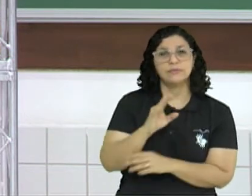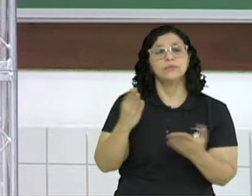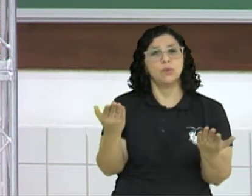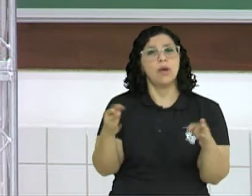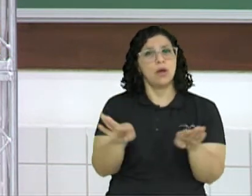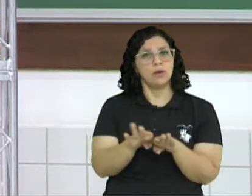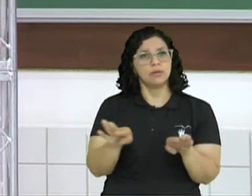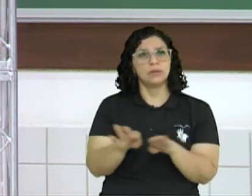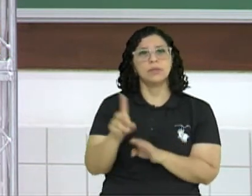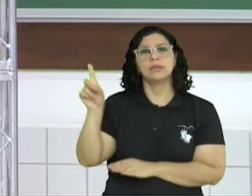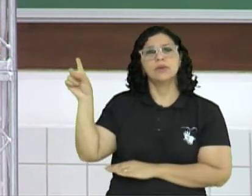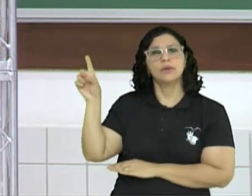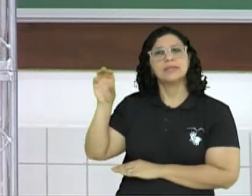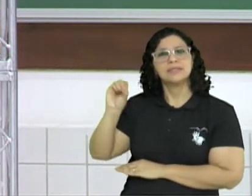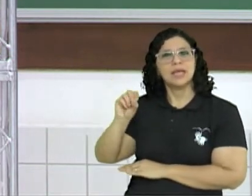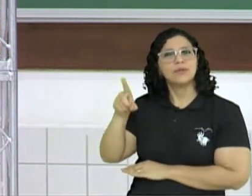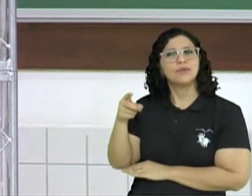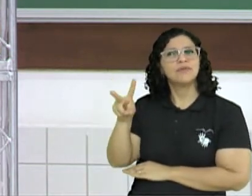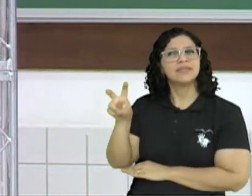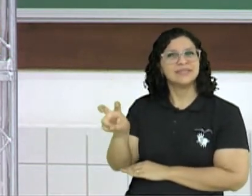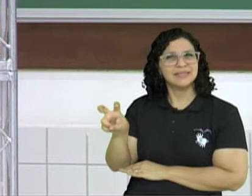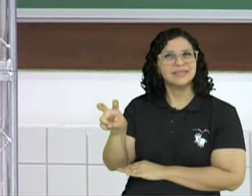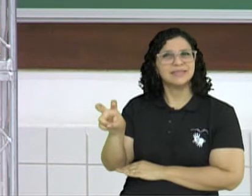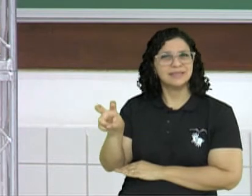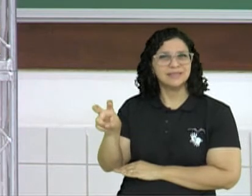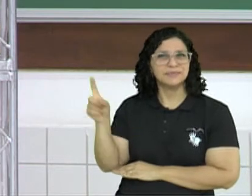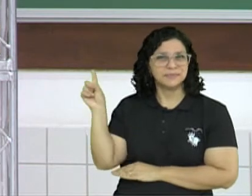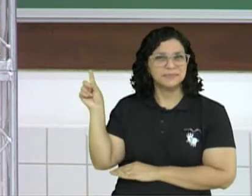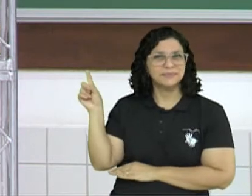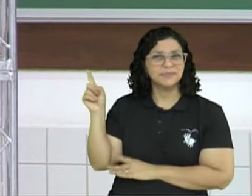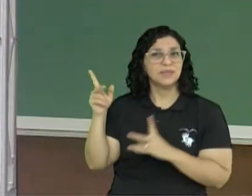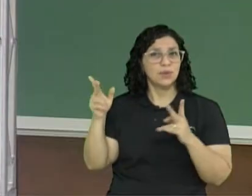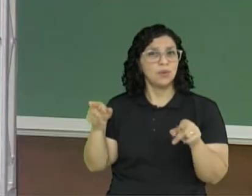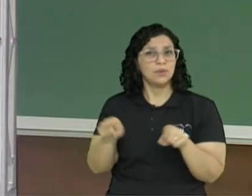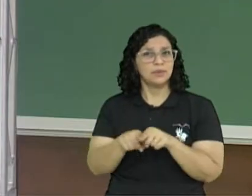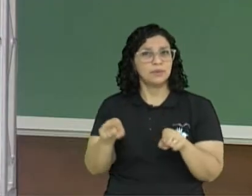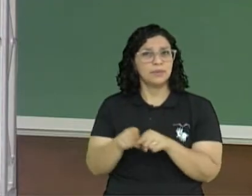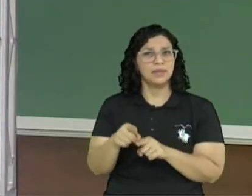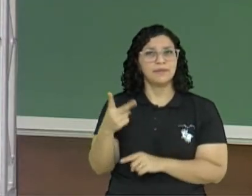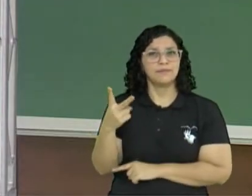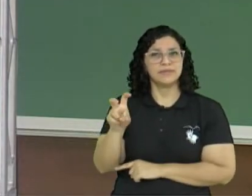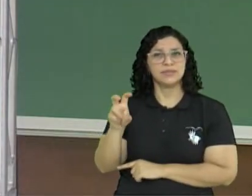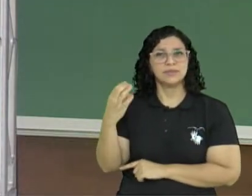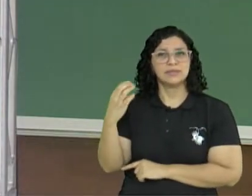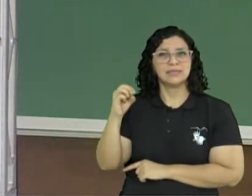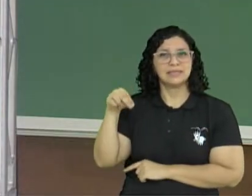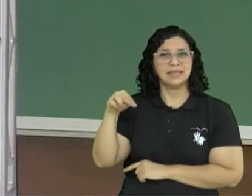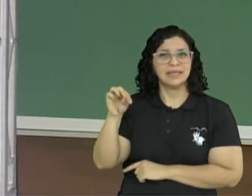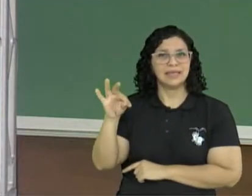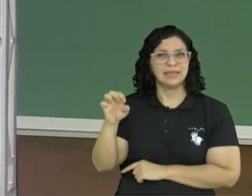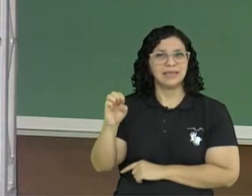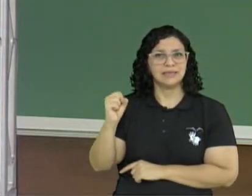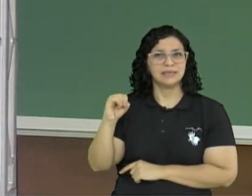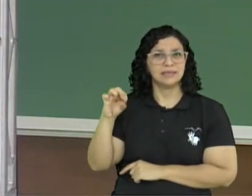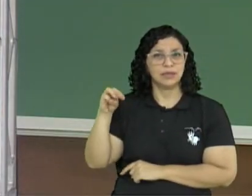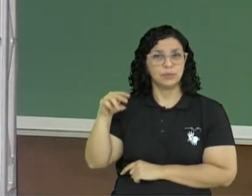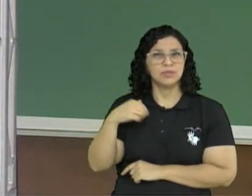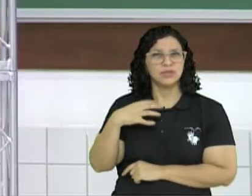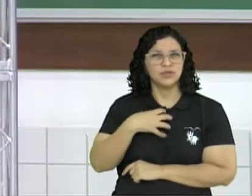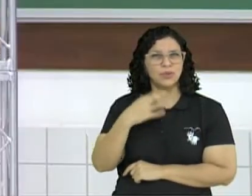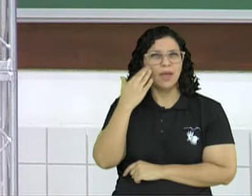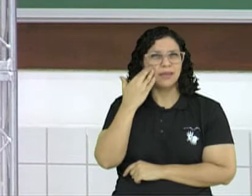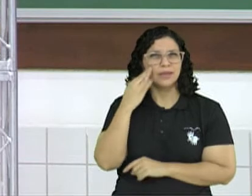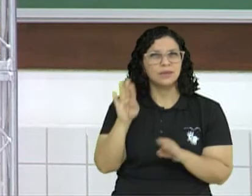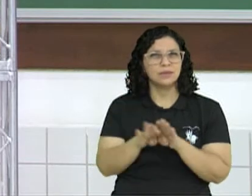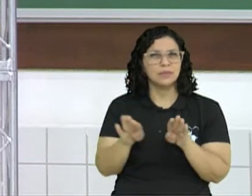E 25 centavos é a mesma coisa que 0,25, ou seja, 25 centésimos. Tudo bem? Pegaram o jeito da coisa?